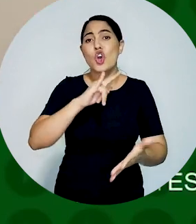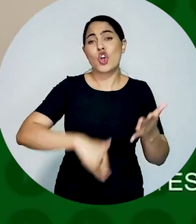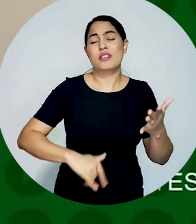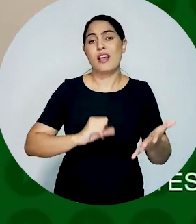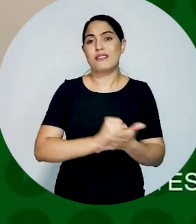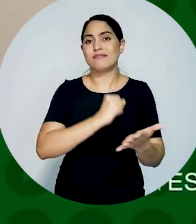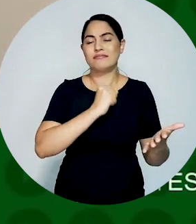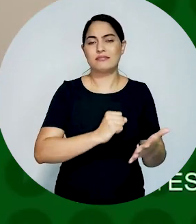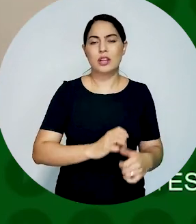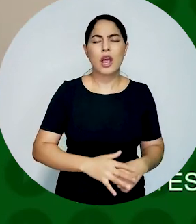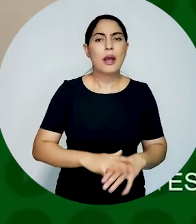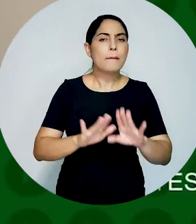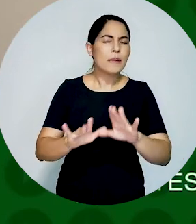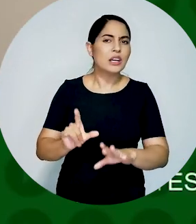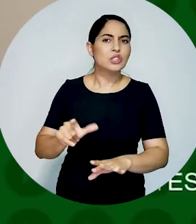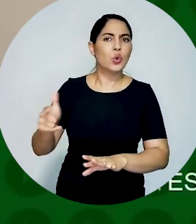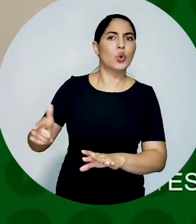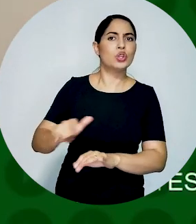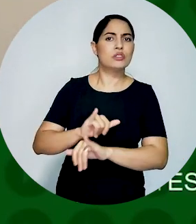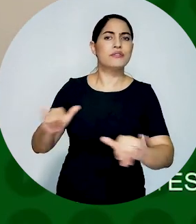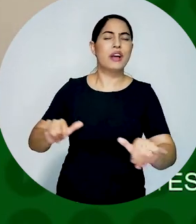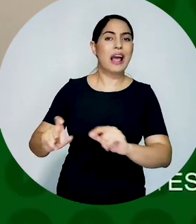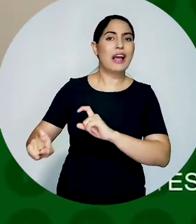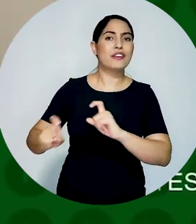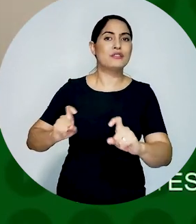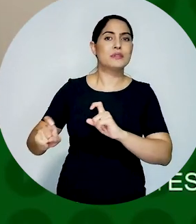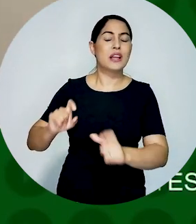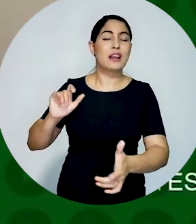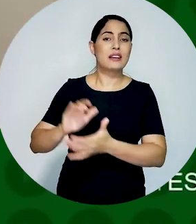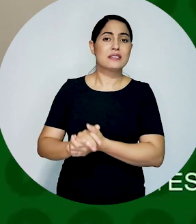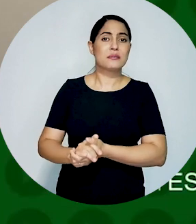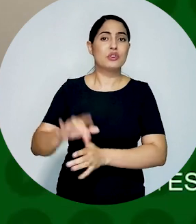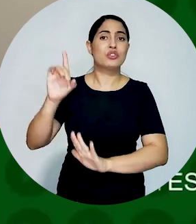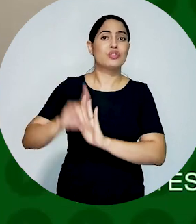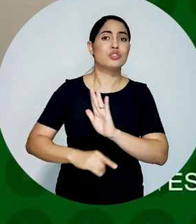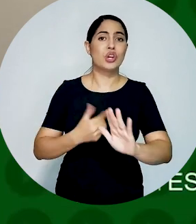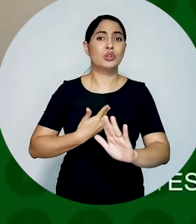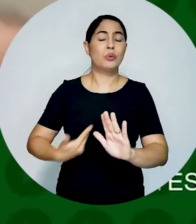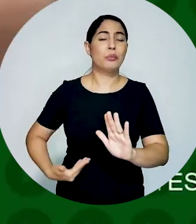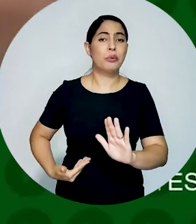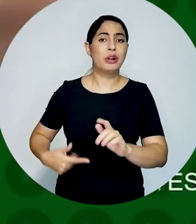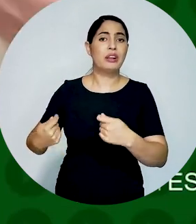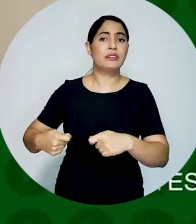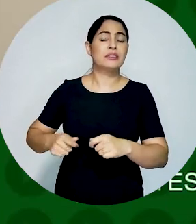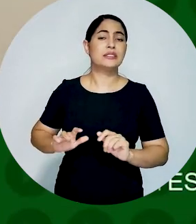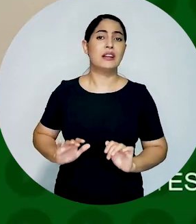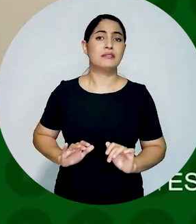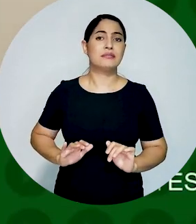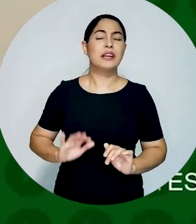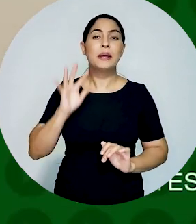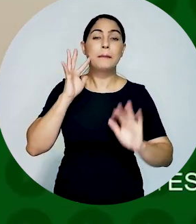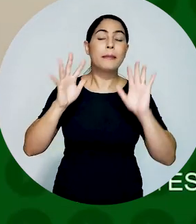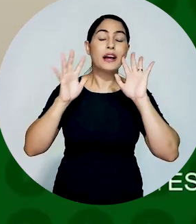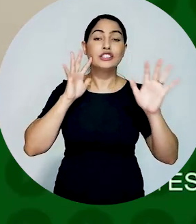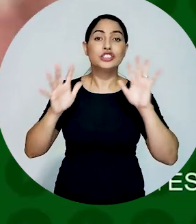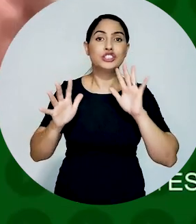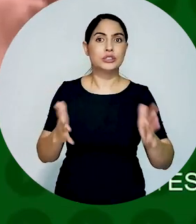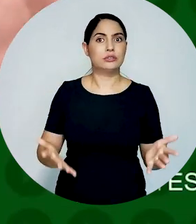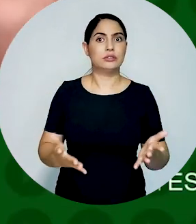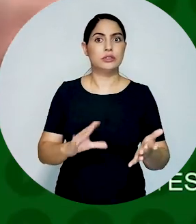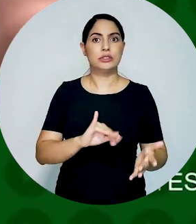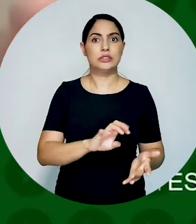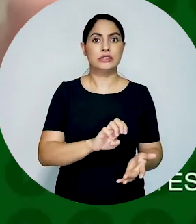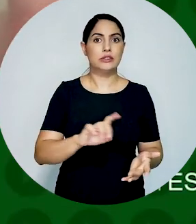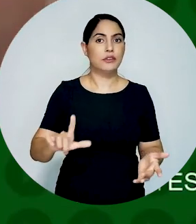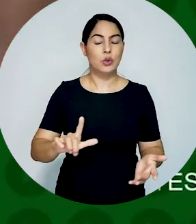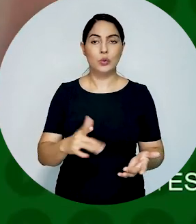de pensamento, aos que defendiam a tese de que o casamento era um ato administrativo que deveria ser regrado pelo direito